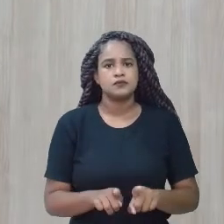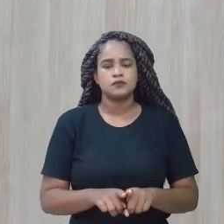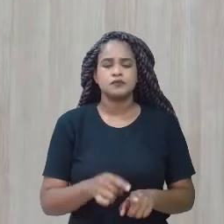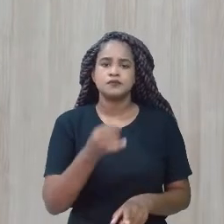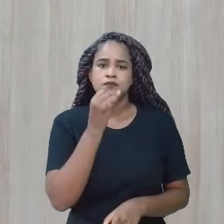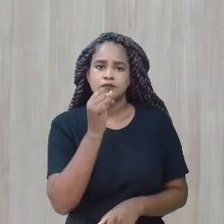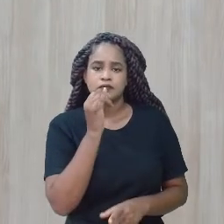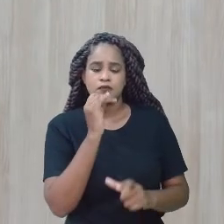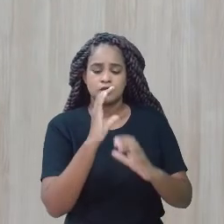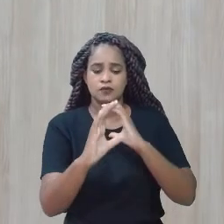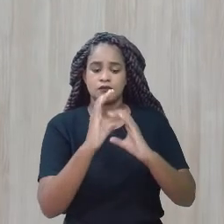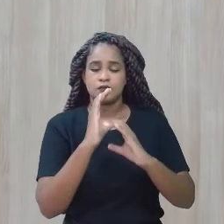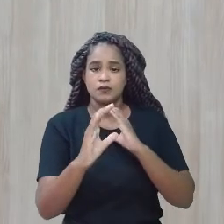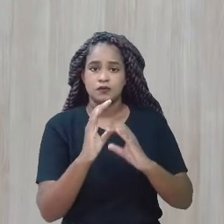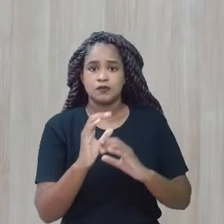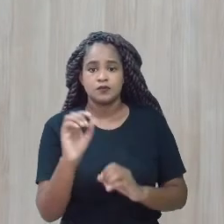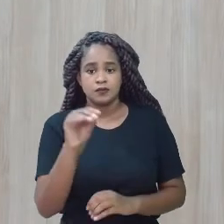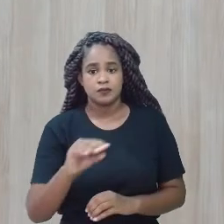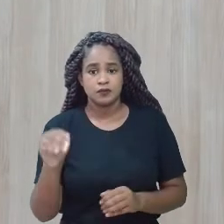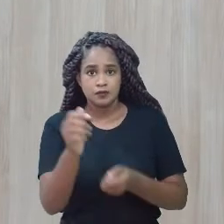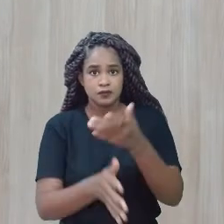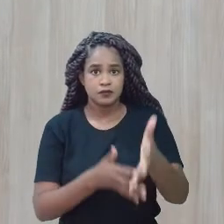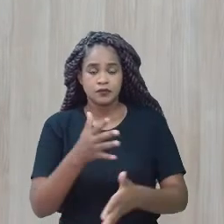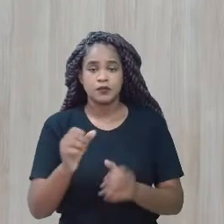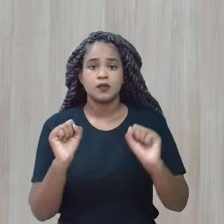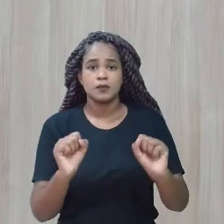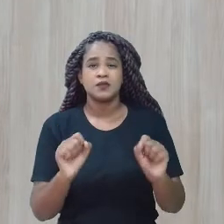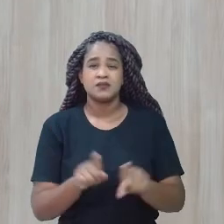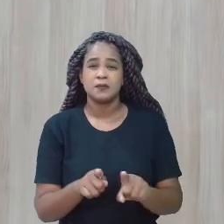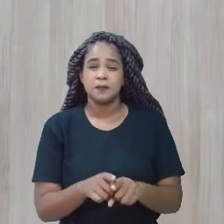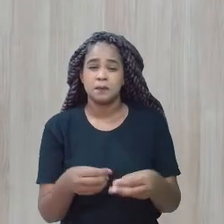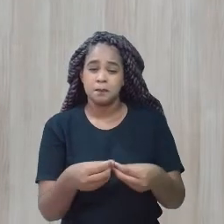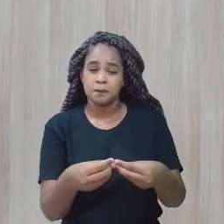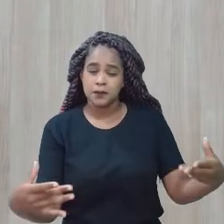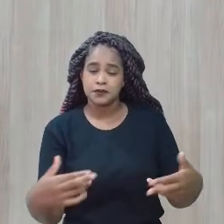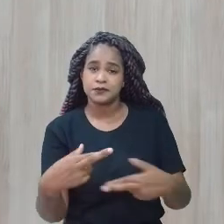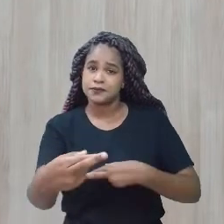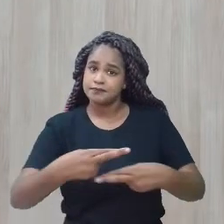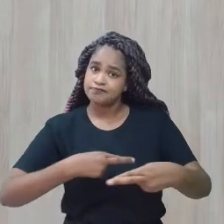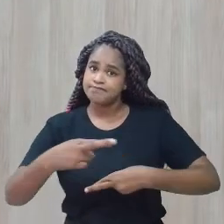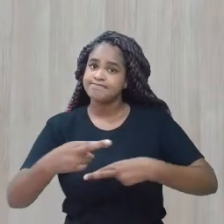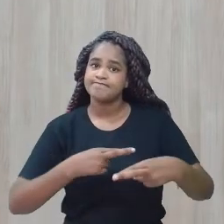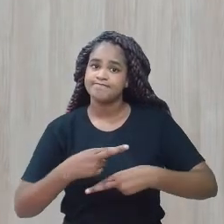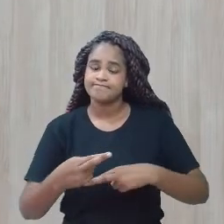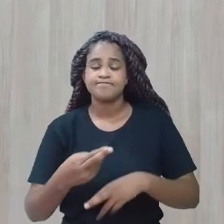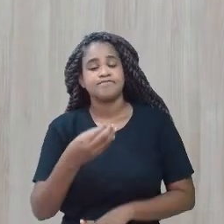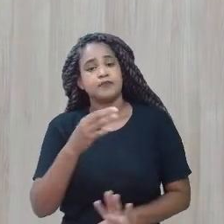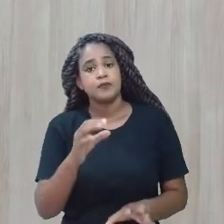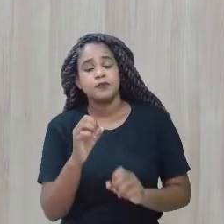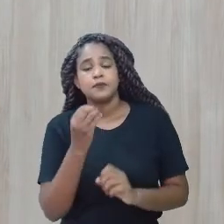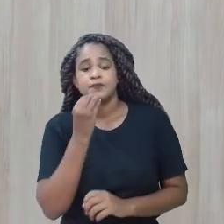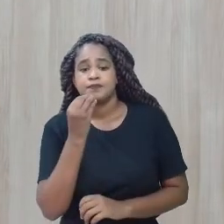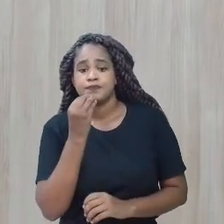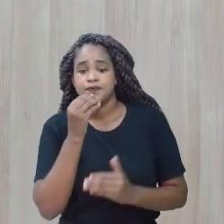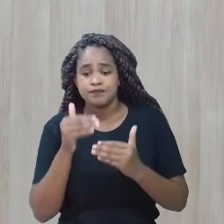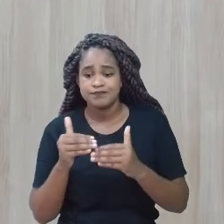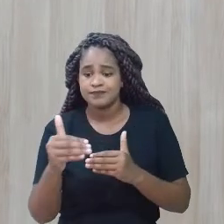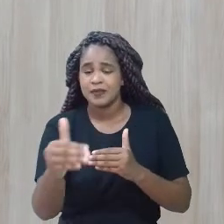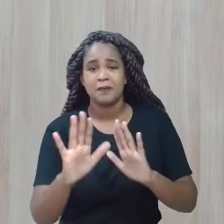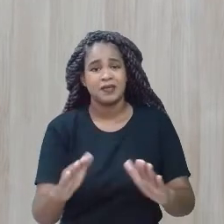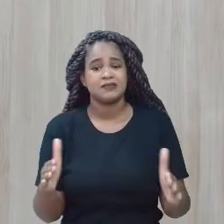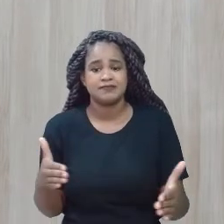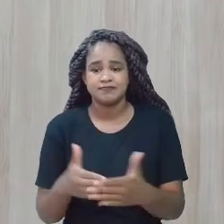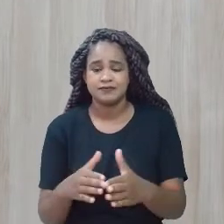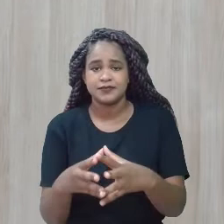nossa comunicação oral, não é? Podemos destruir também relacionamentos que poderiam ser duradouros. Então,